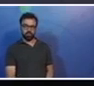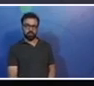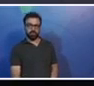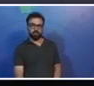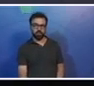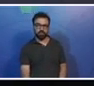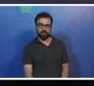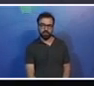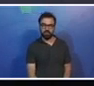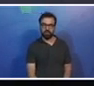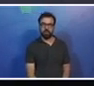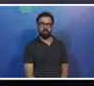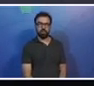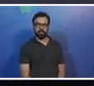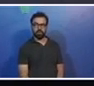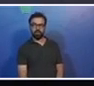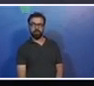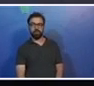Alternativa A,